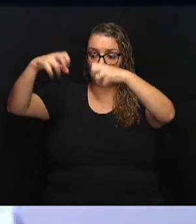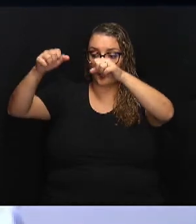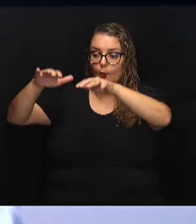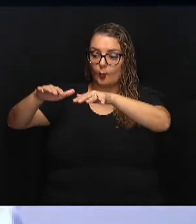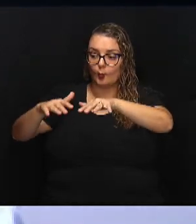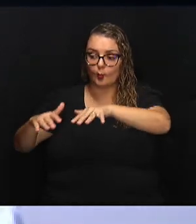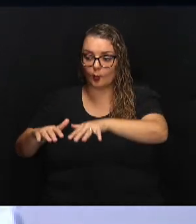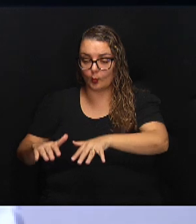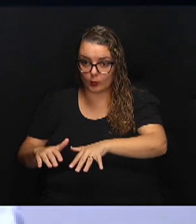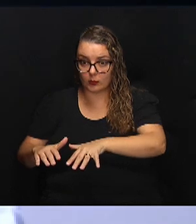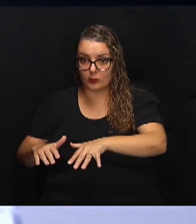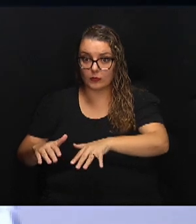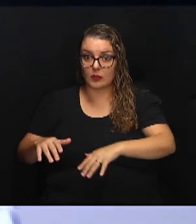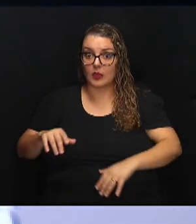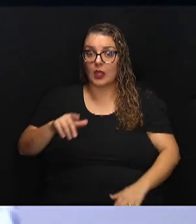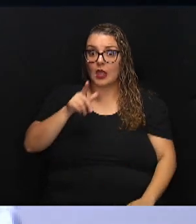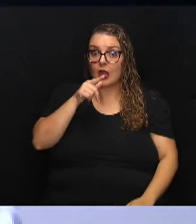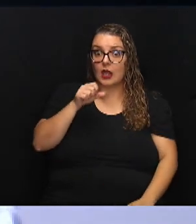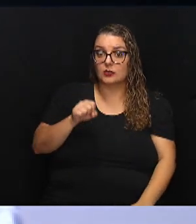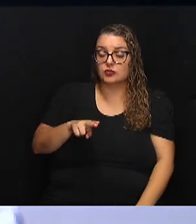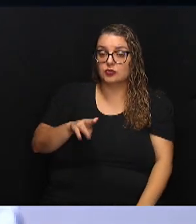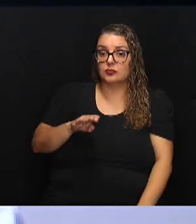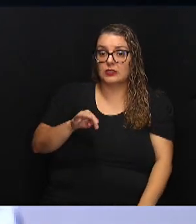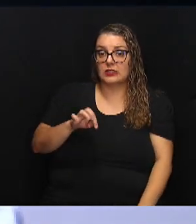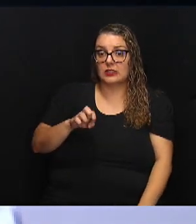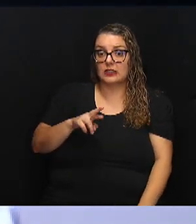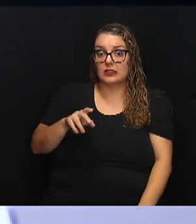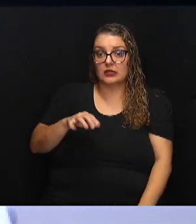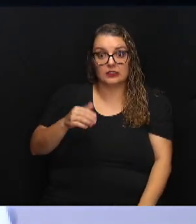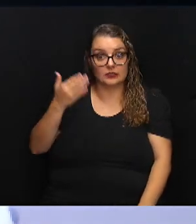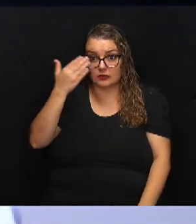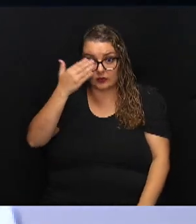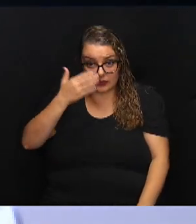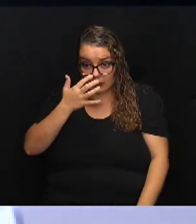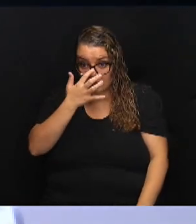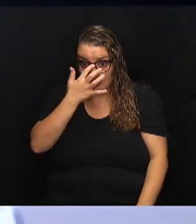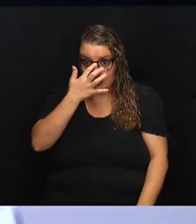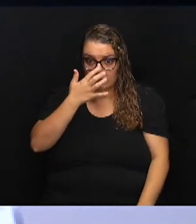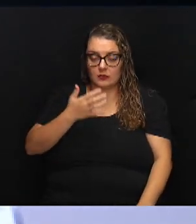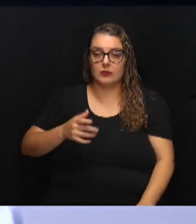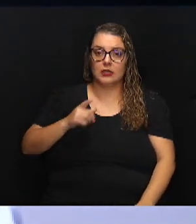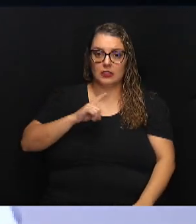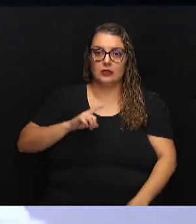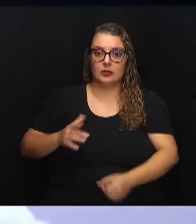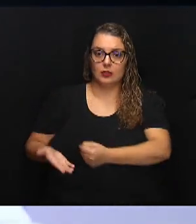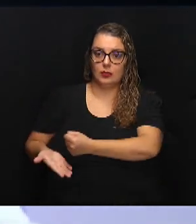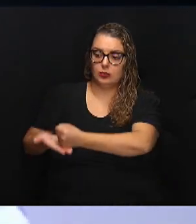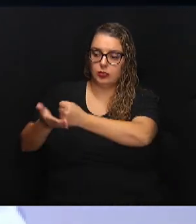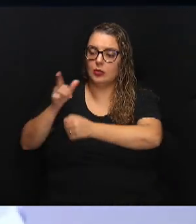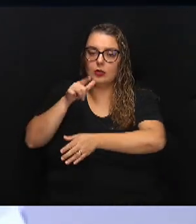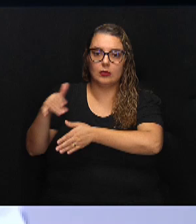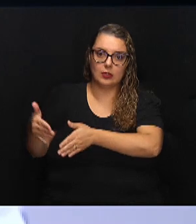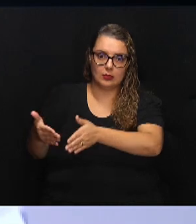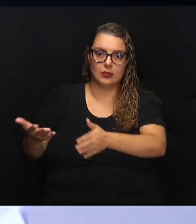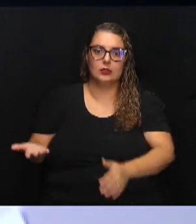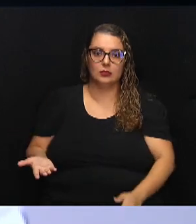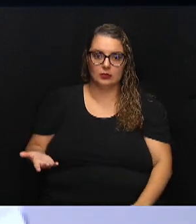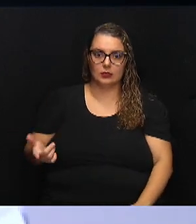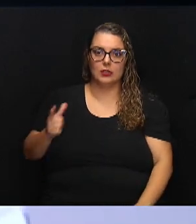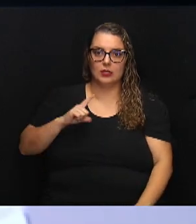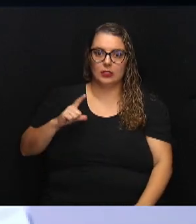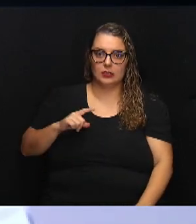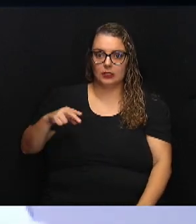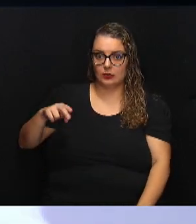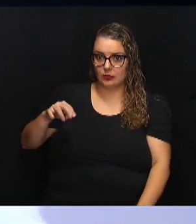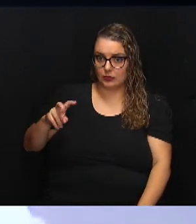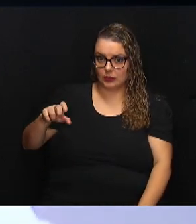rio ele baixa, a água subterrânea a gente não vê isso. Mas a água subterrânea ela sustenta o rio também, é preciso ter um nível de